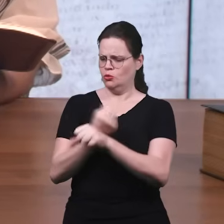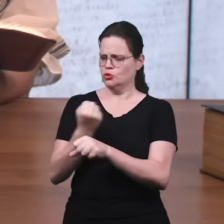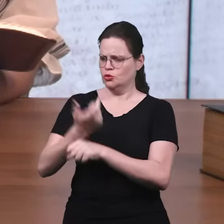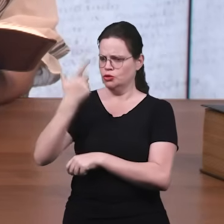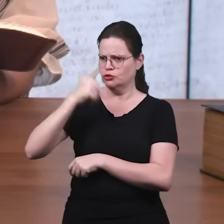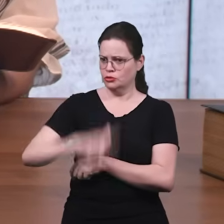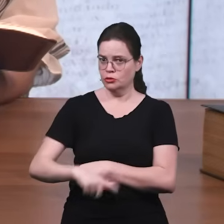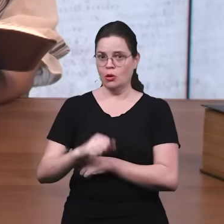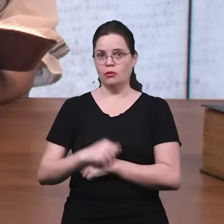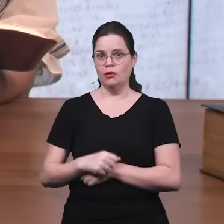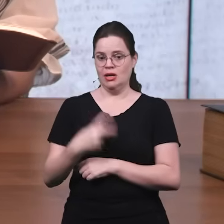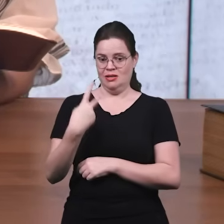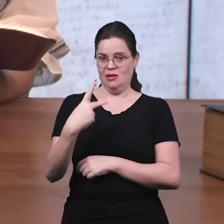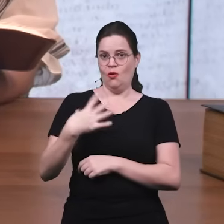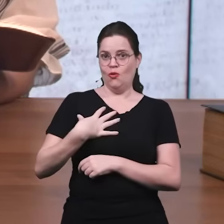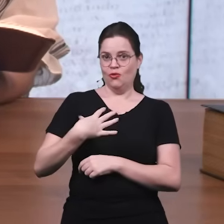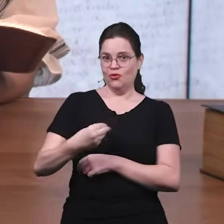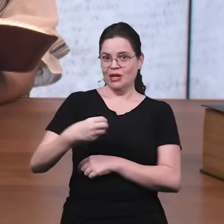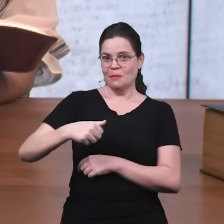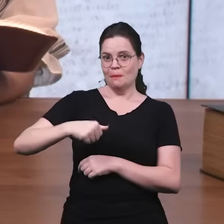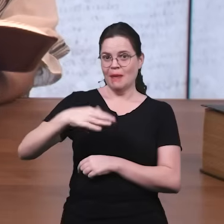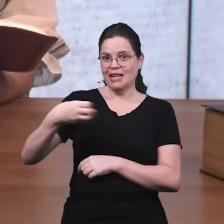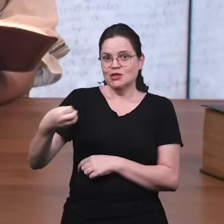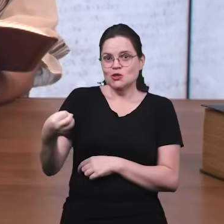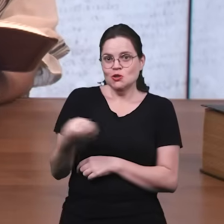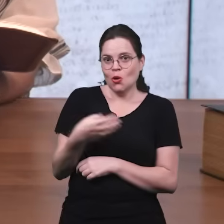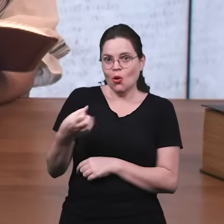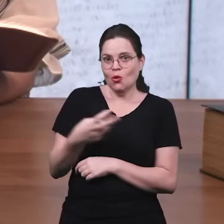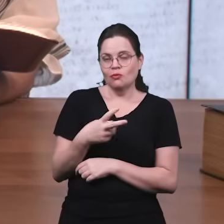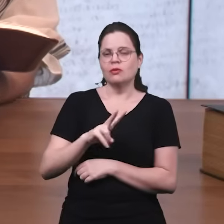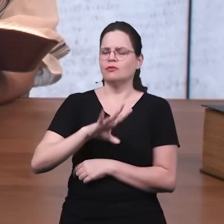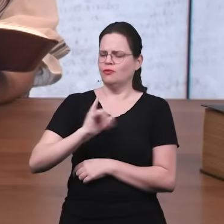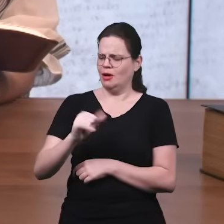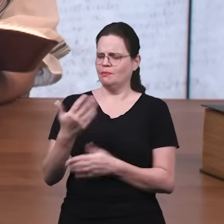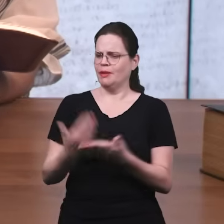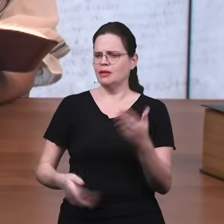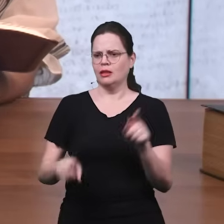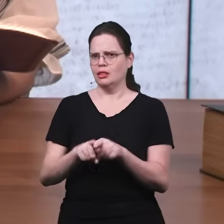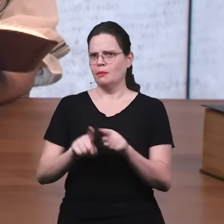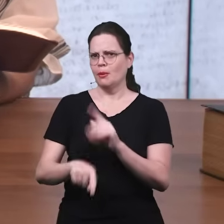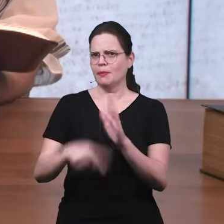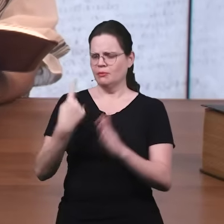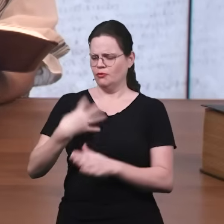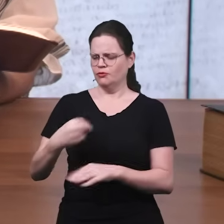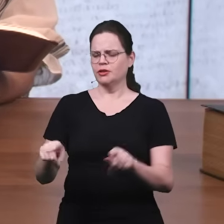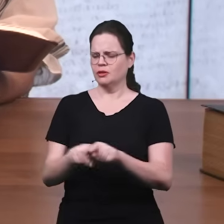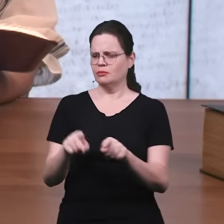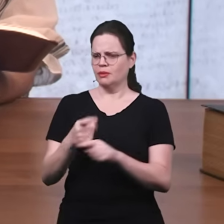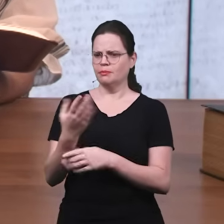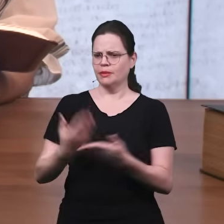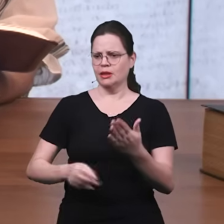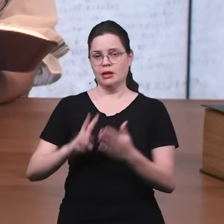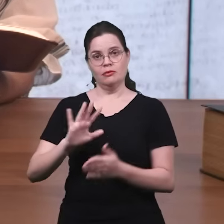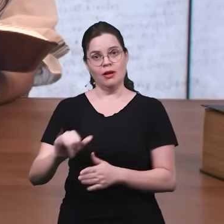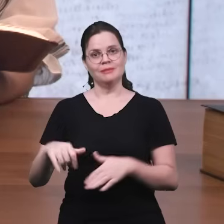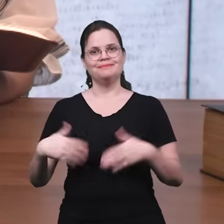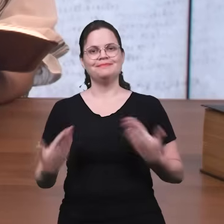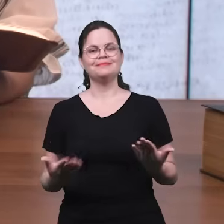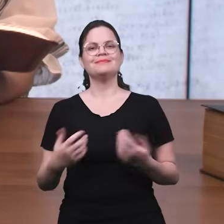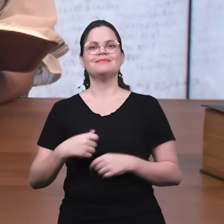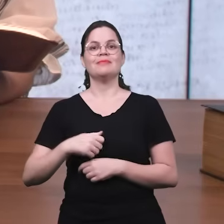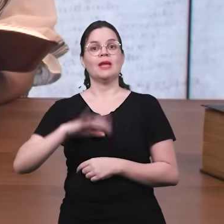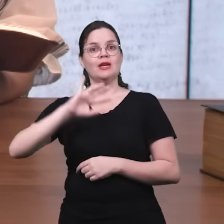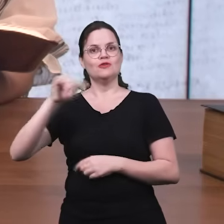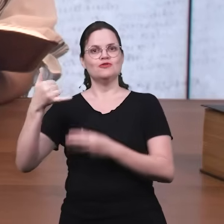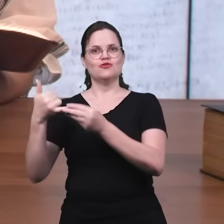seu filho mais novo lhe porá as portas. Assim era o Senhor com Josué, e